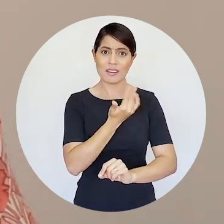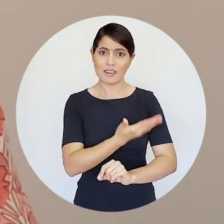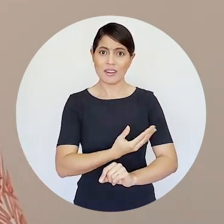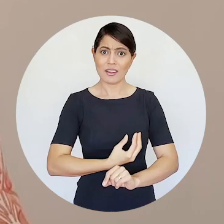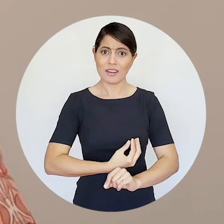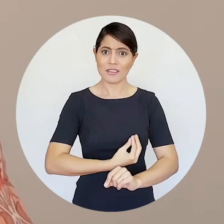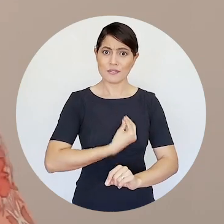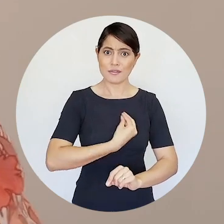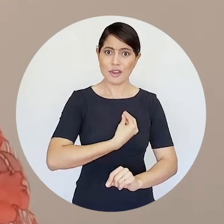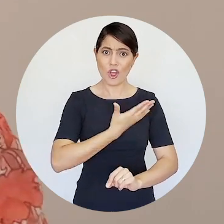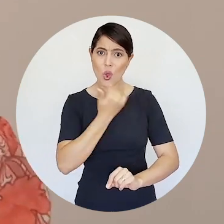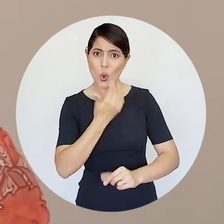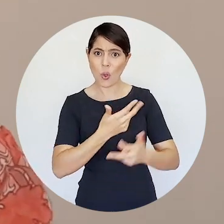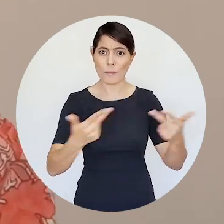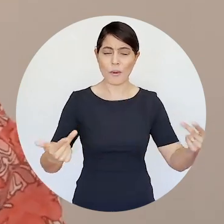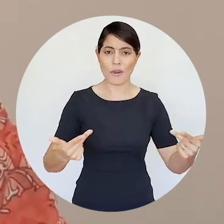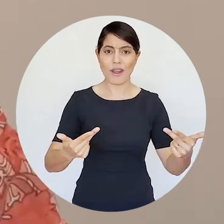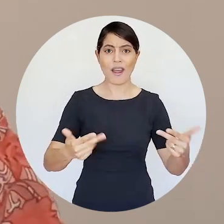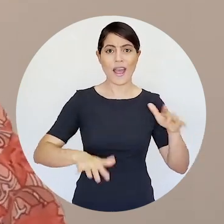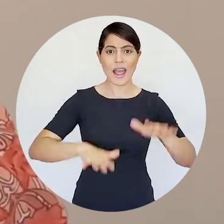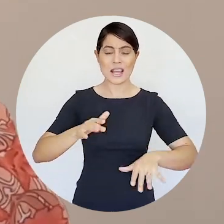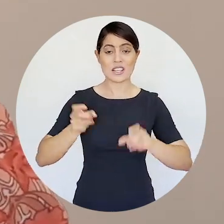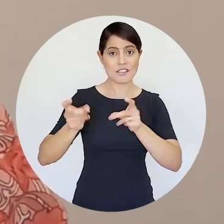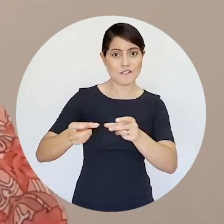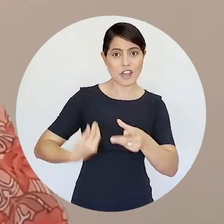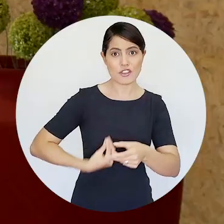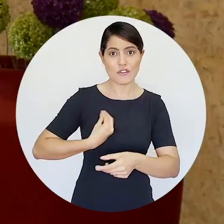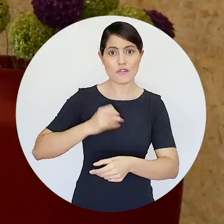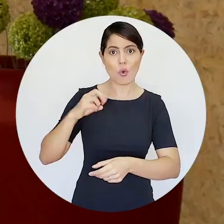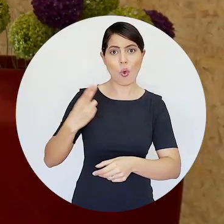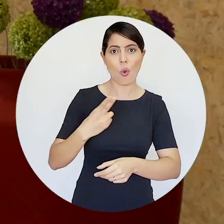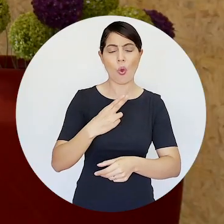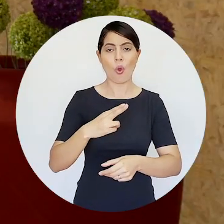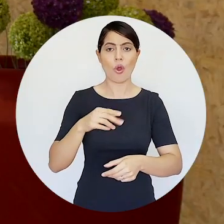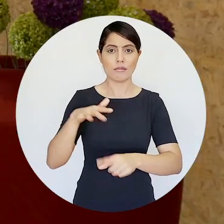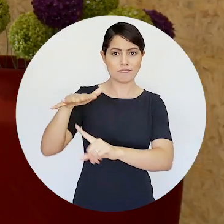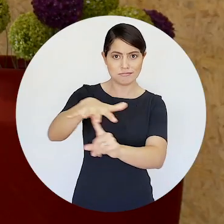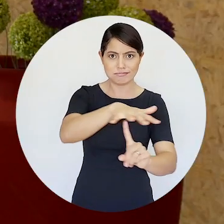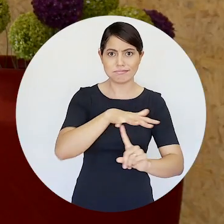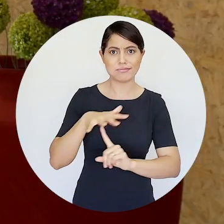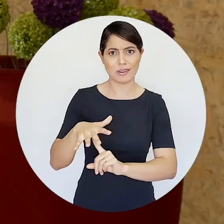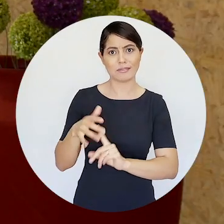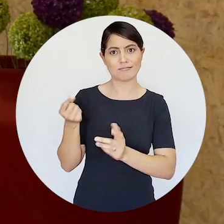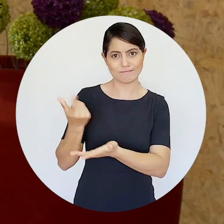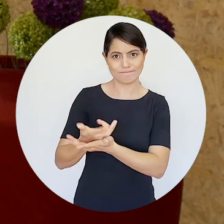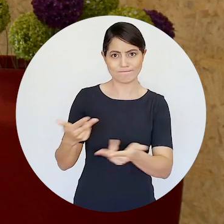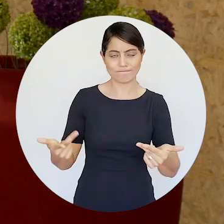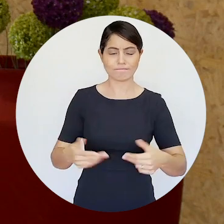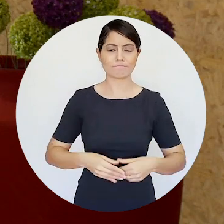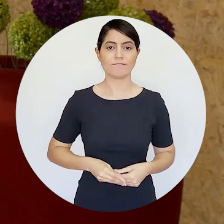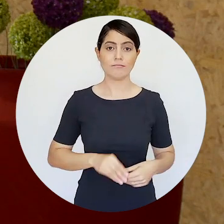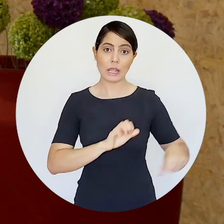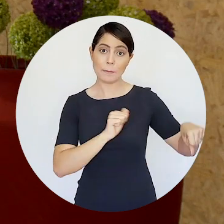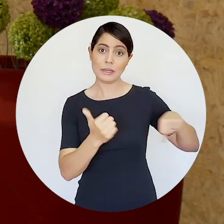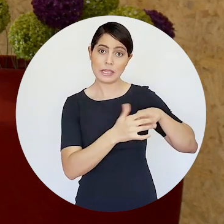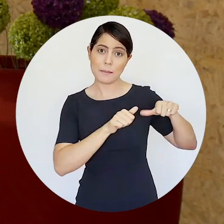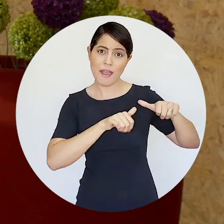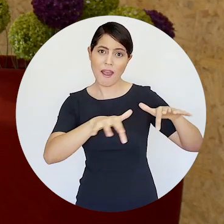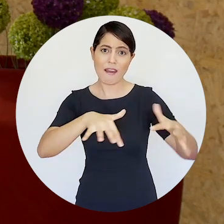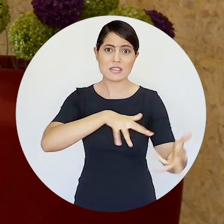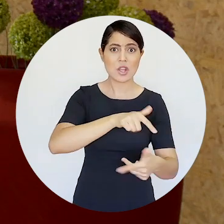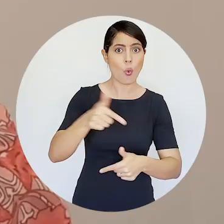vivos ou recentemente abatidos nesses mercados. A pandemia também tem gerado outros efeitos no